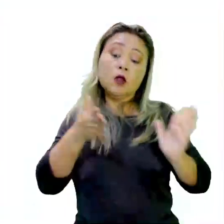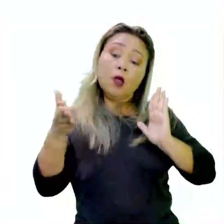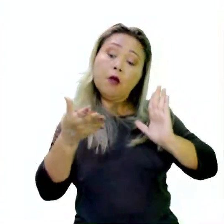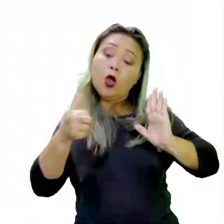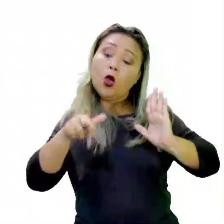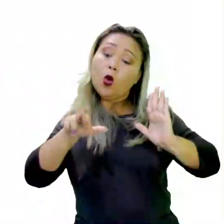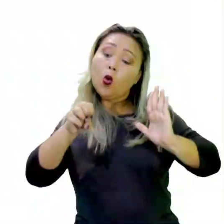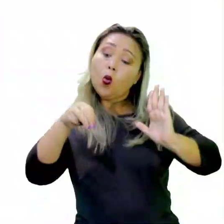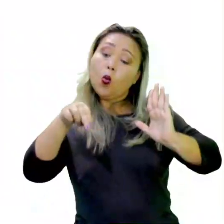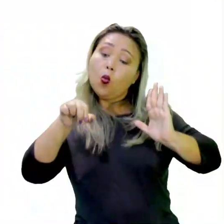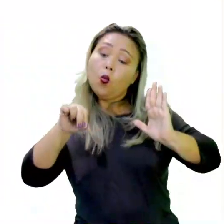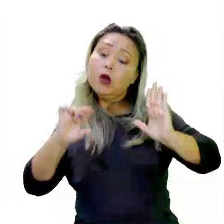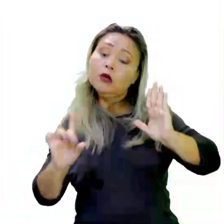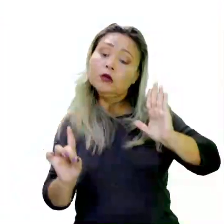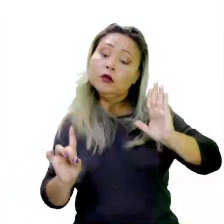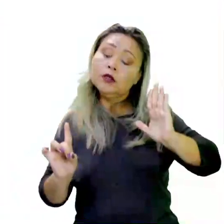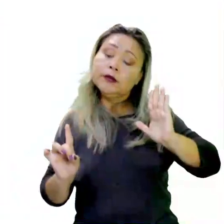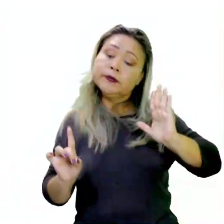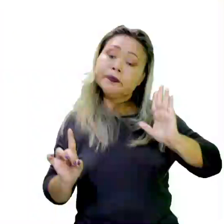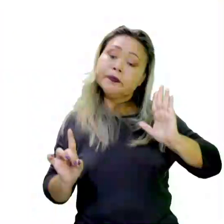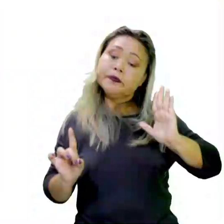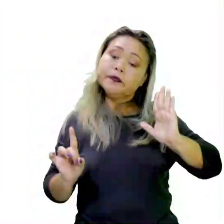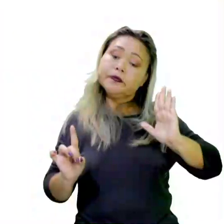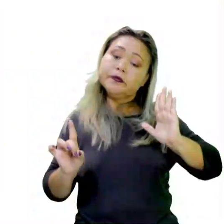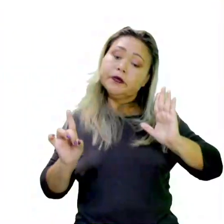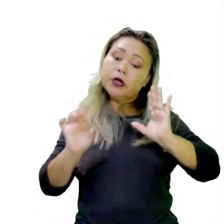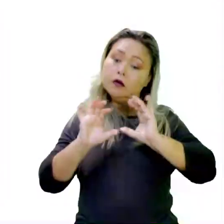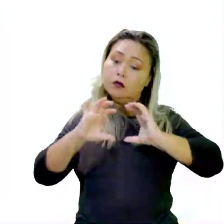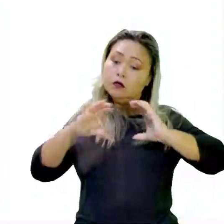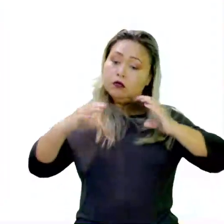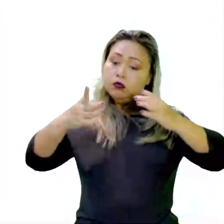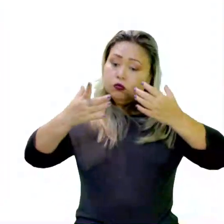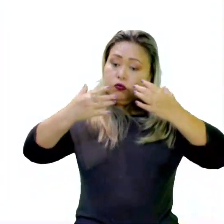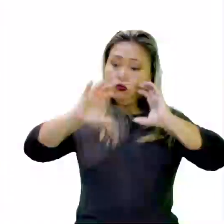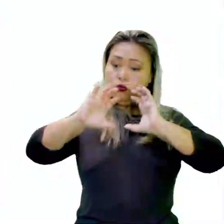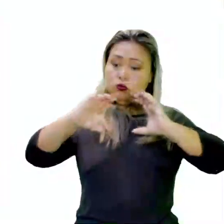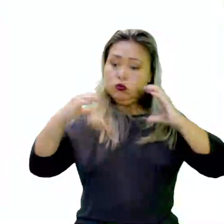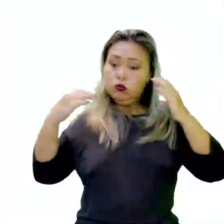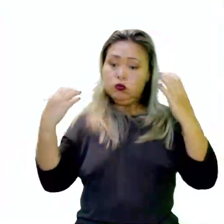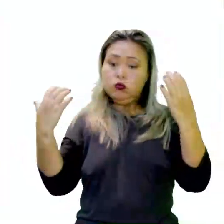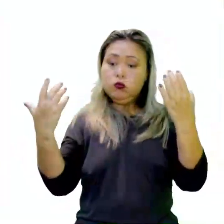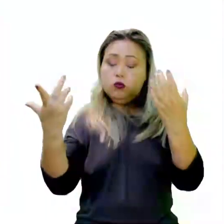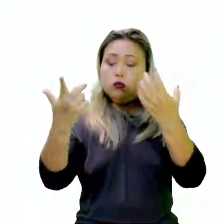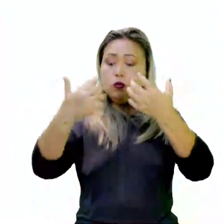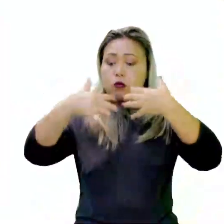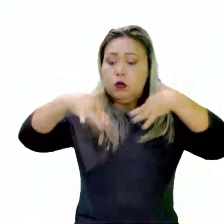romano, né, do período em que o Coliseu estava